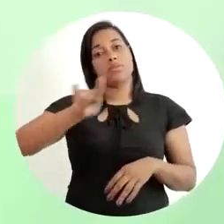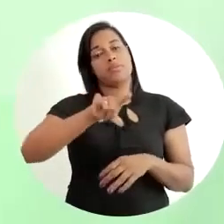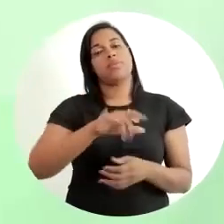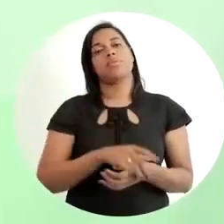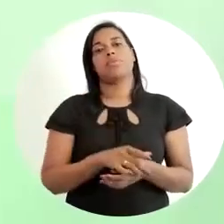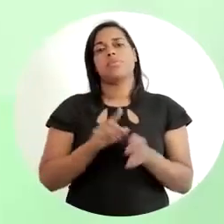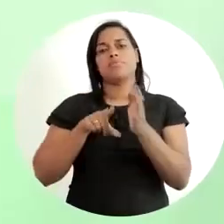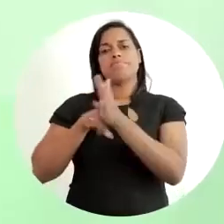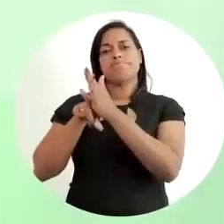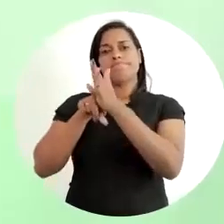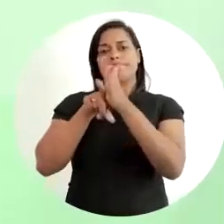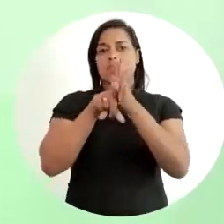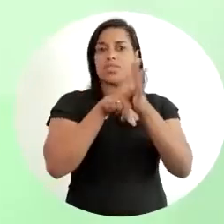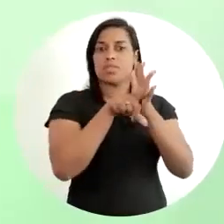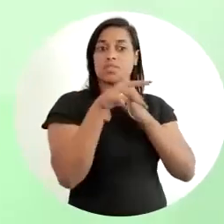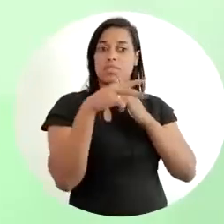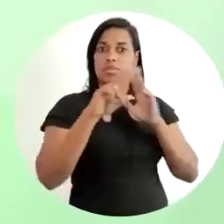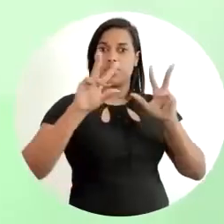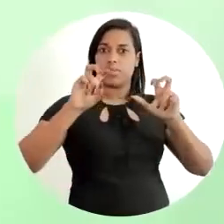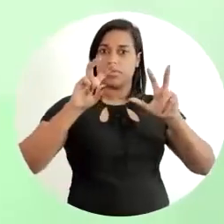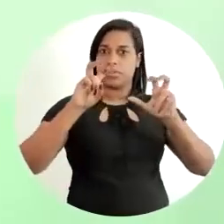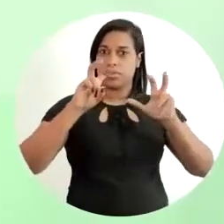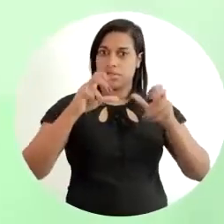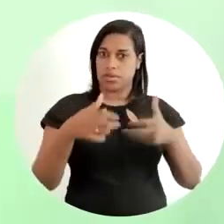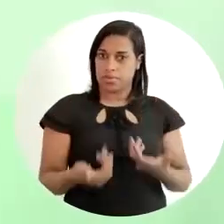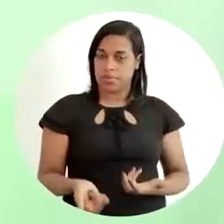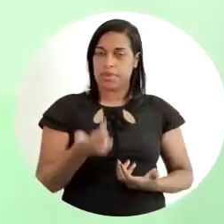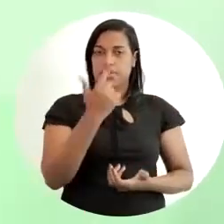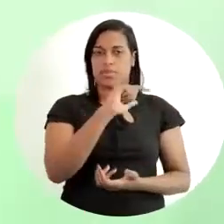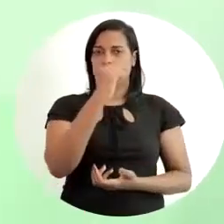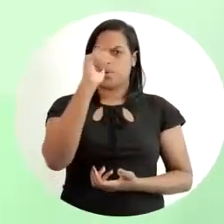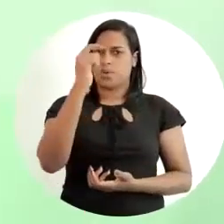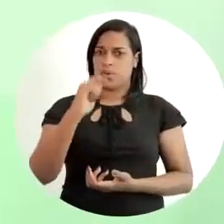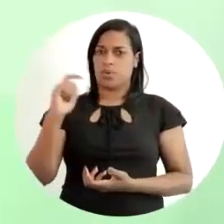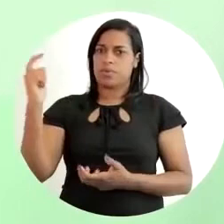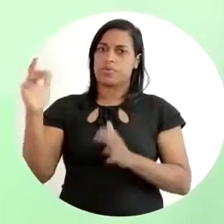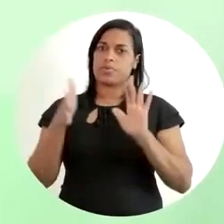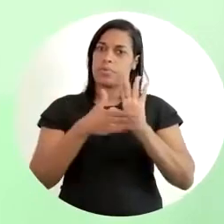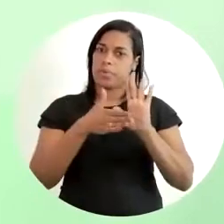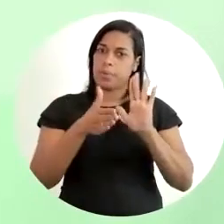que vocês pesquisem ainda sobre esse tema e outras